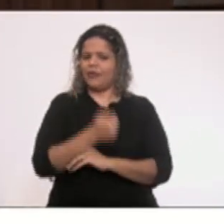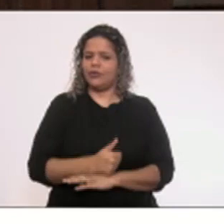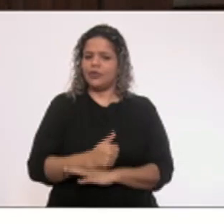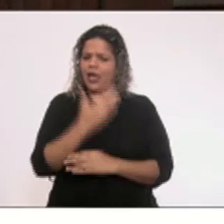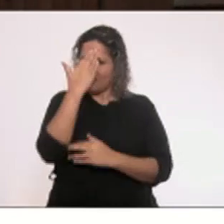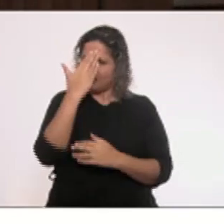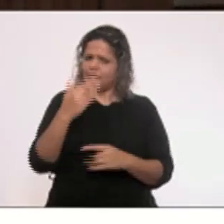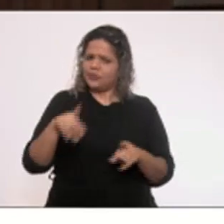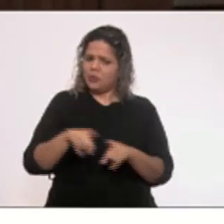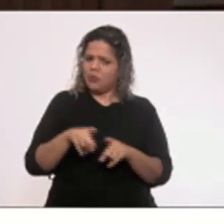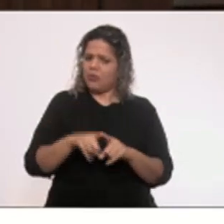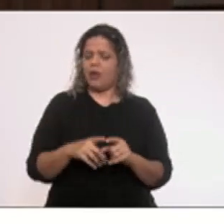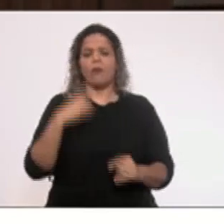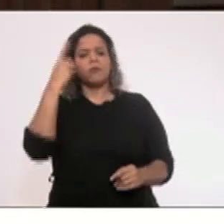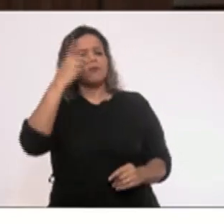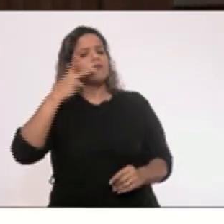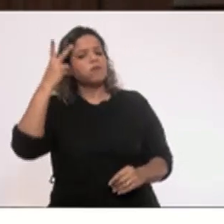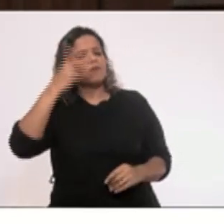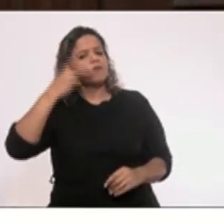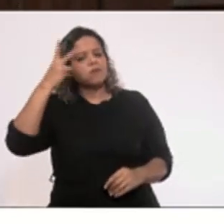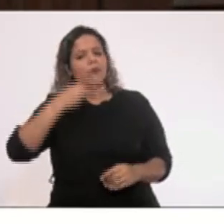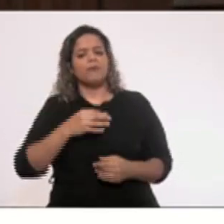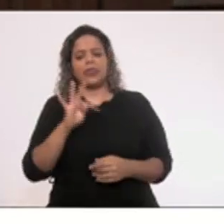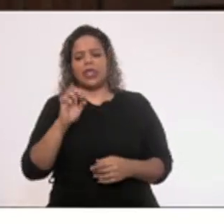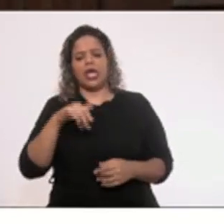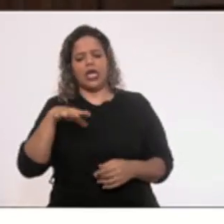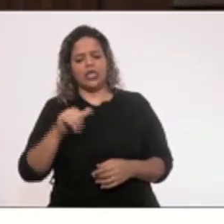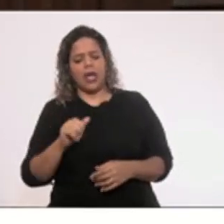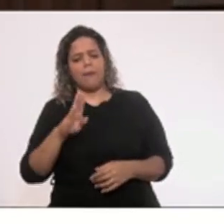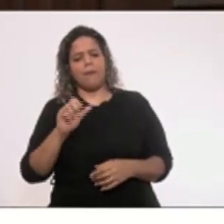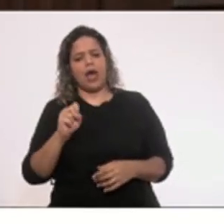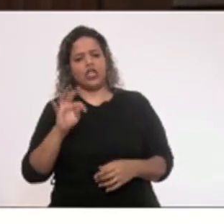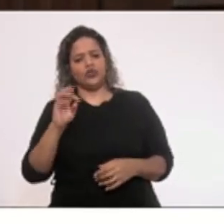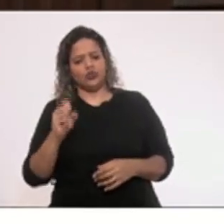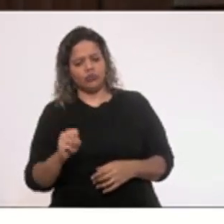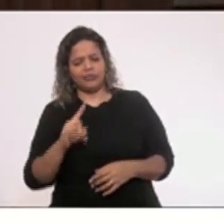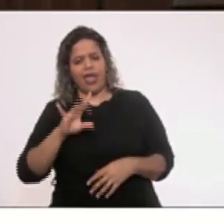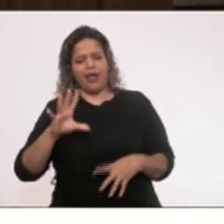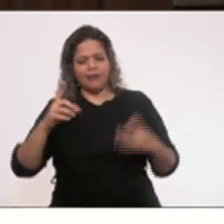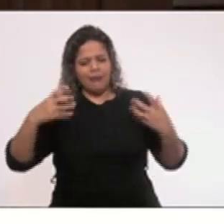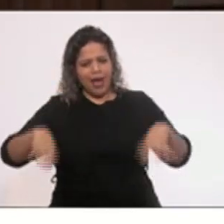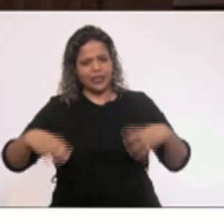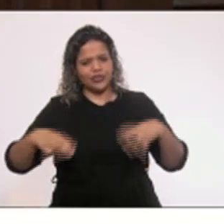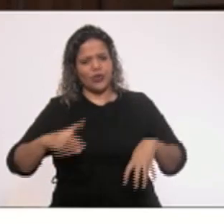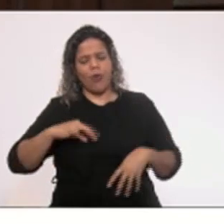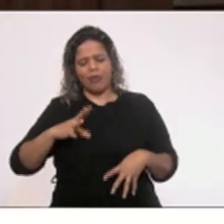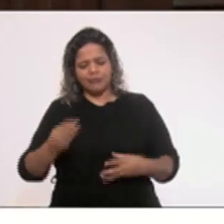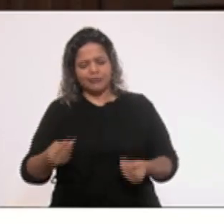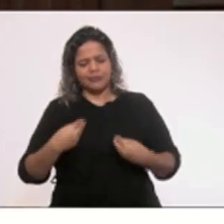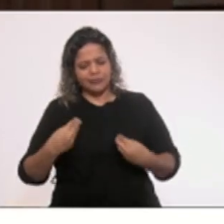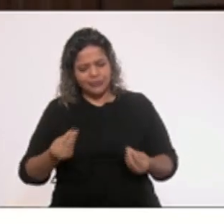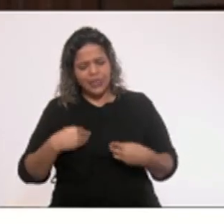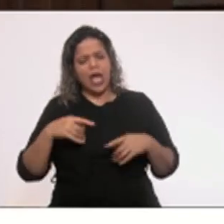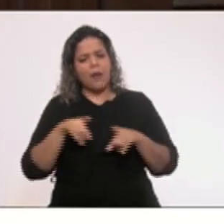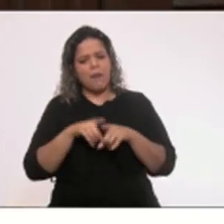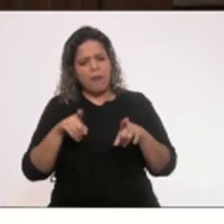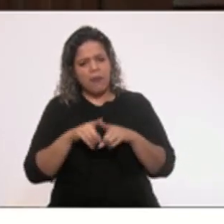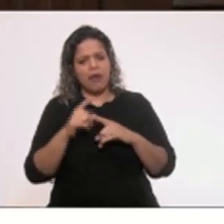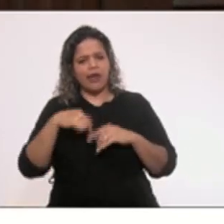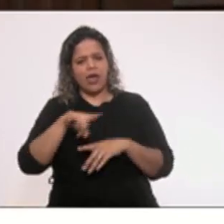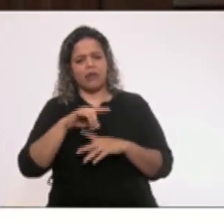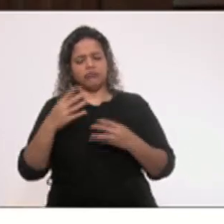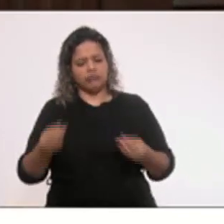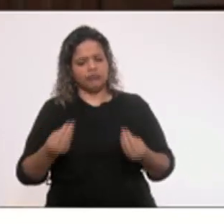Agradecer também a vereadora Tânia Bastos, que é do meu partido, que foi quem trouxe para nós também